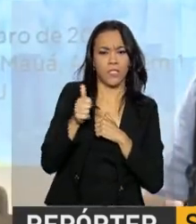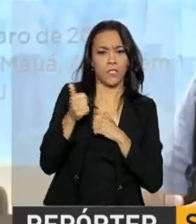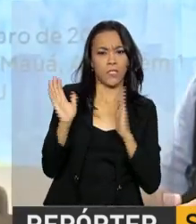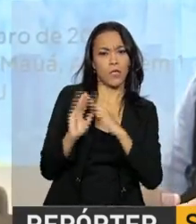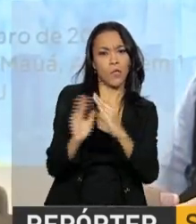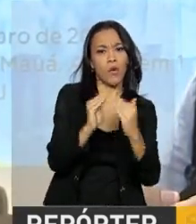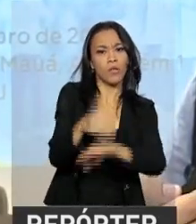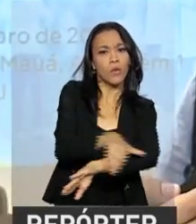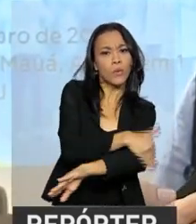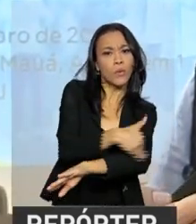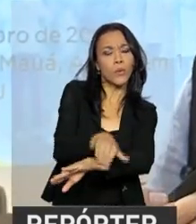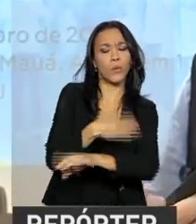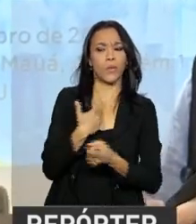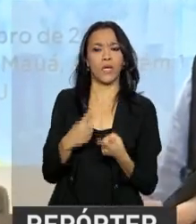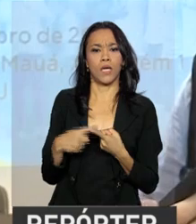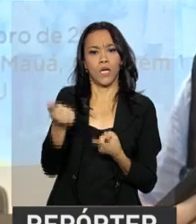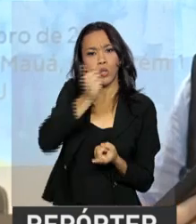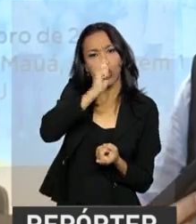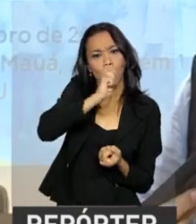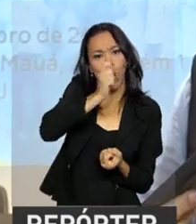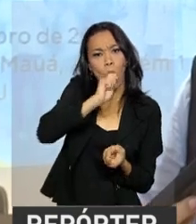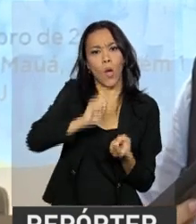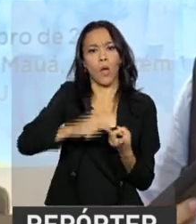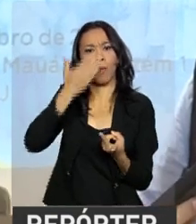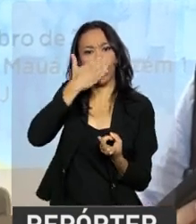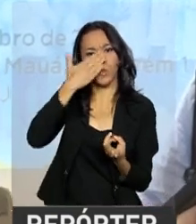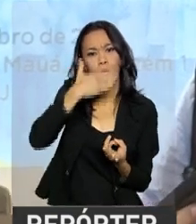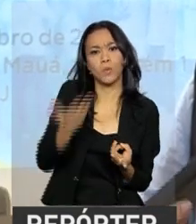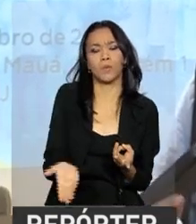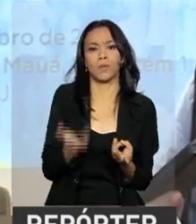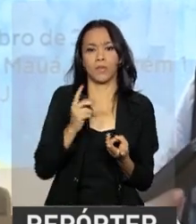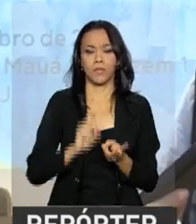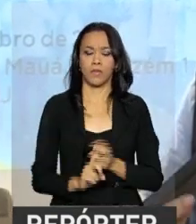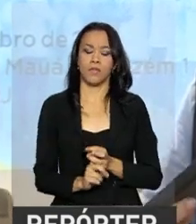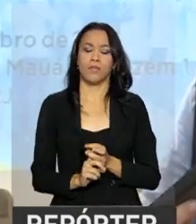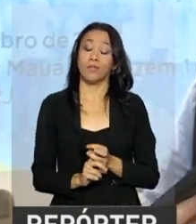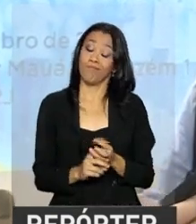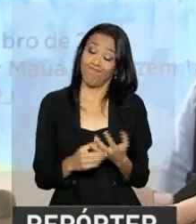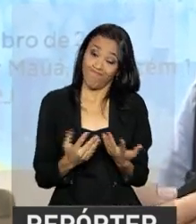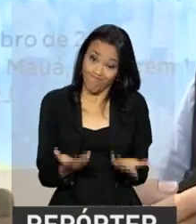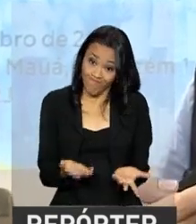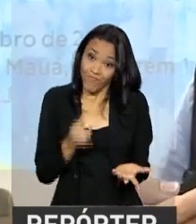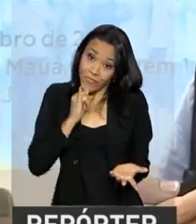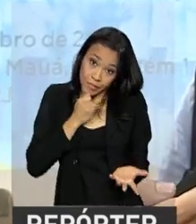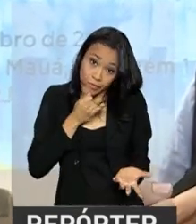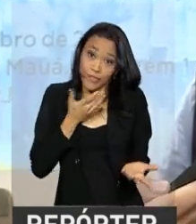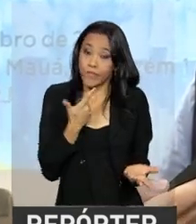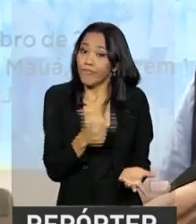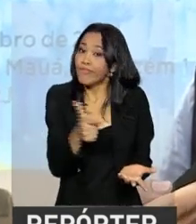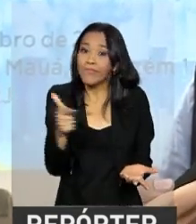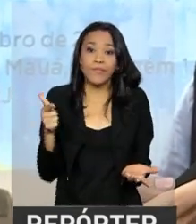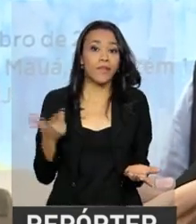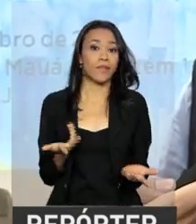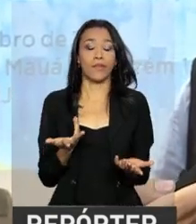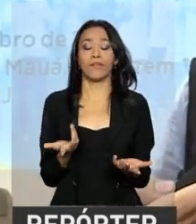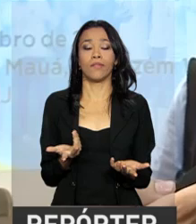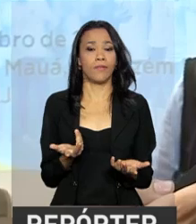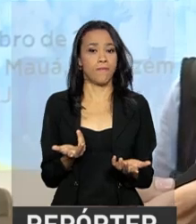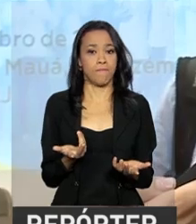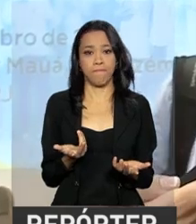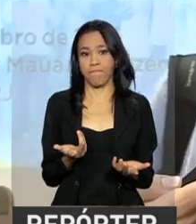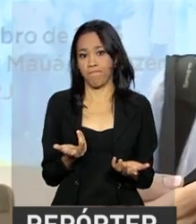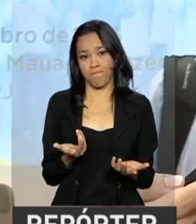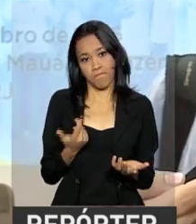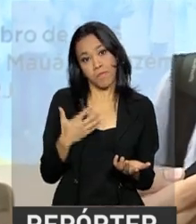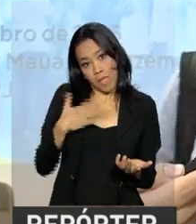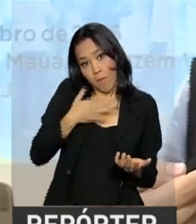rua, drogadas, prostitutas, que infelizmente não tem um acolhimento como na